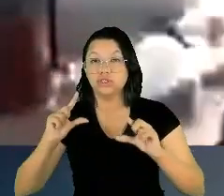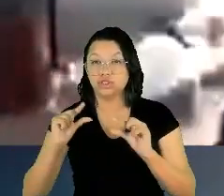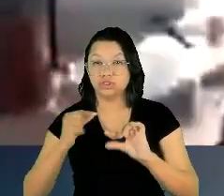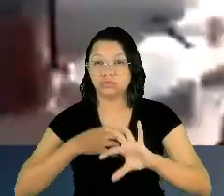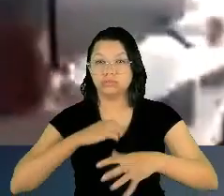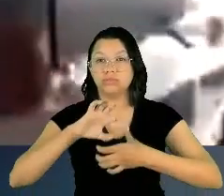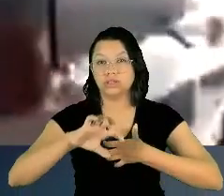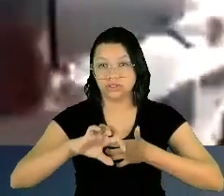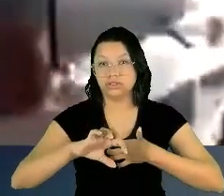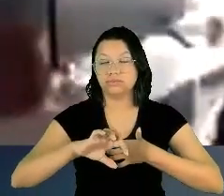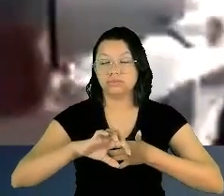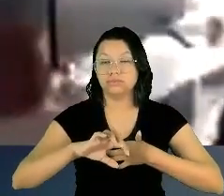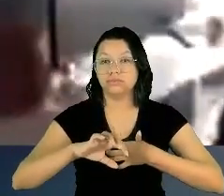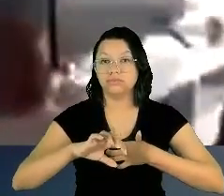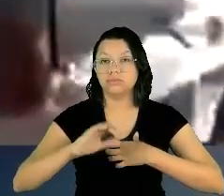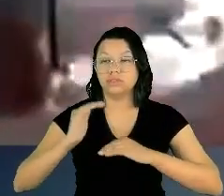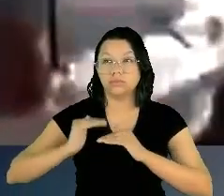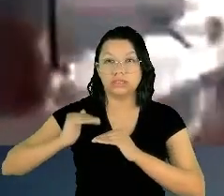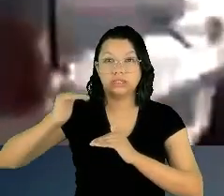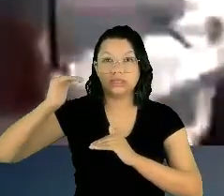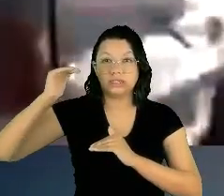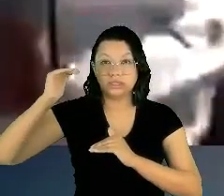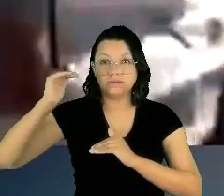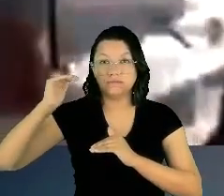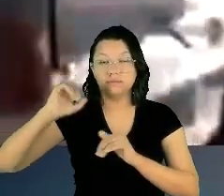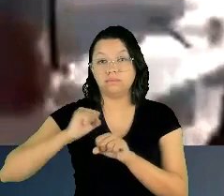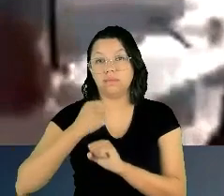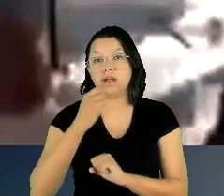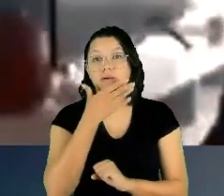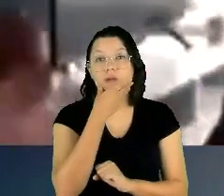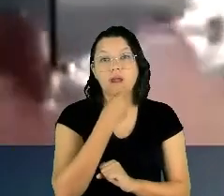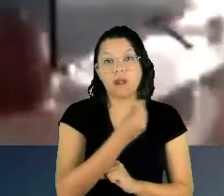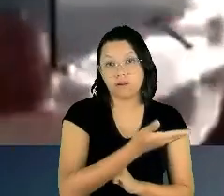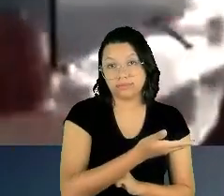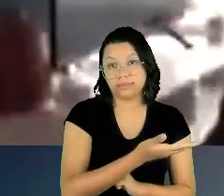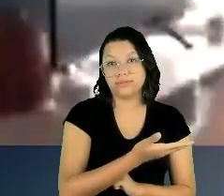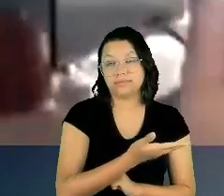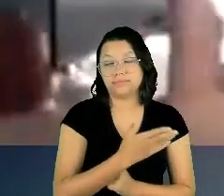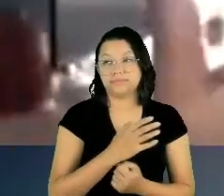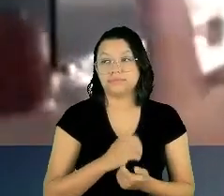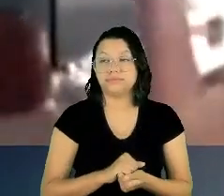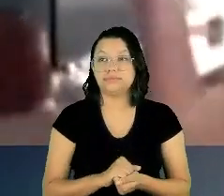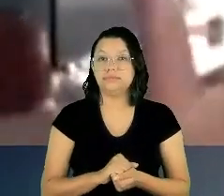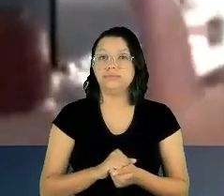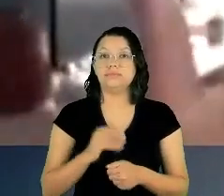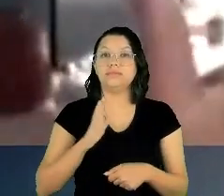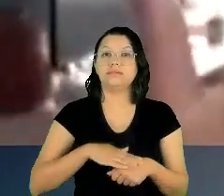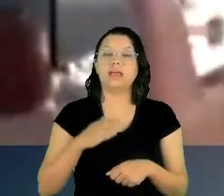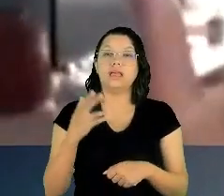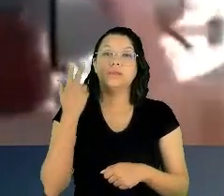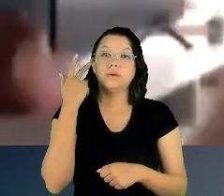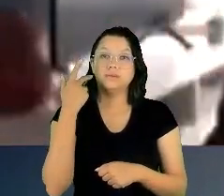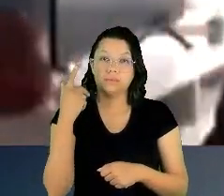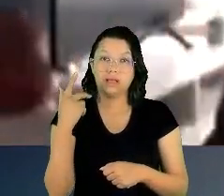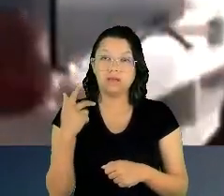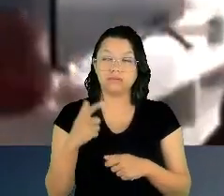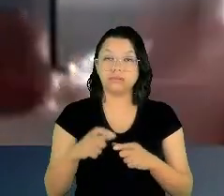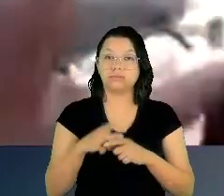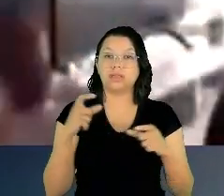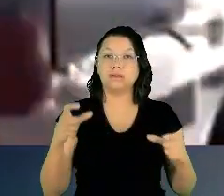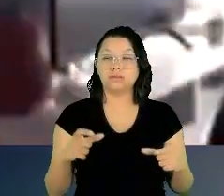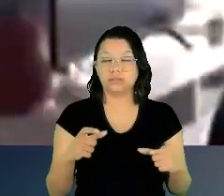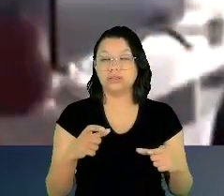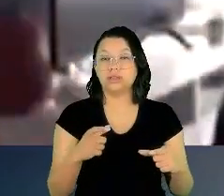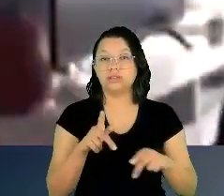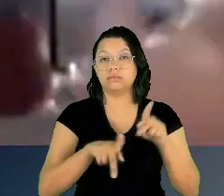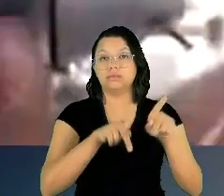diminui empatia, que estão em níveis mais elevados nos homens. Então, é mais comum, né, na